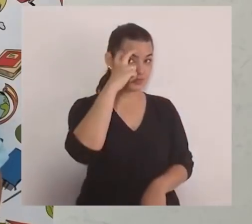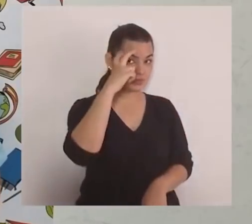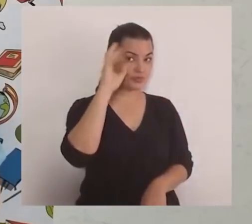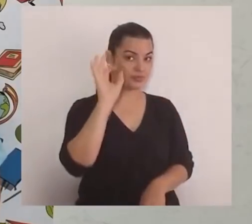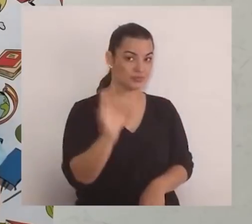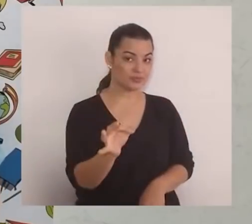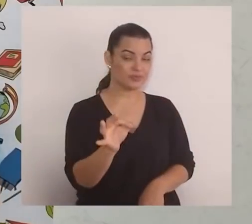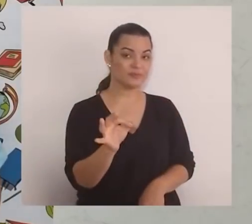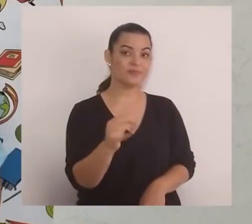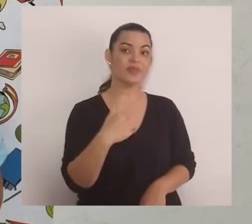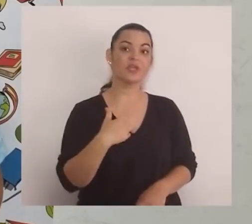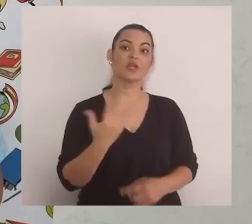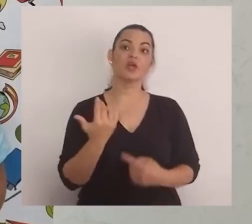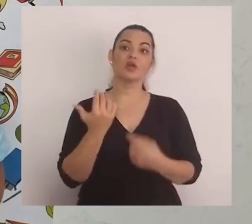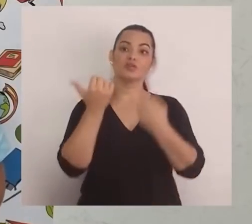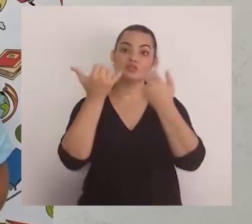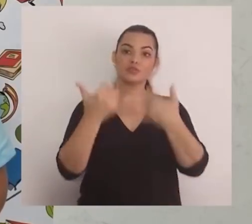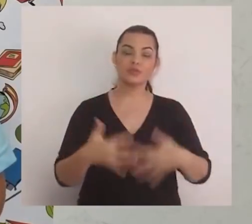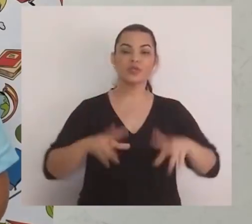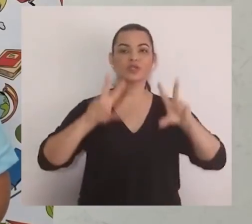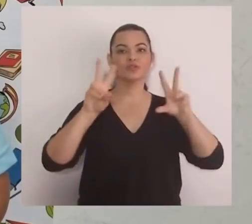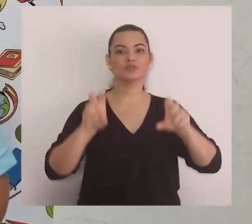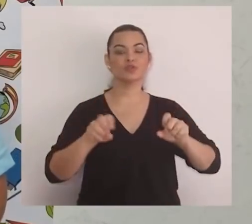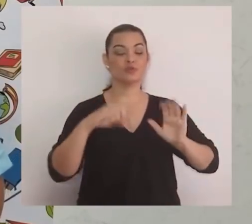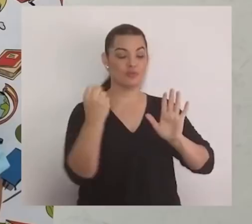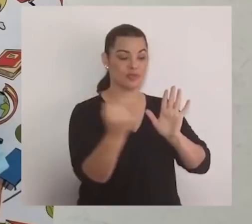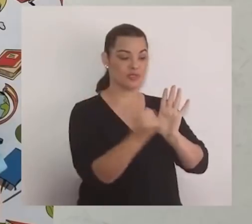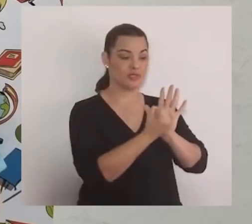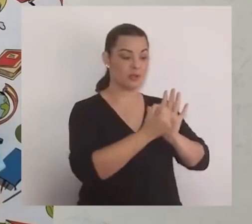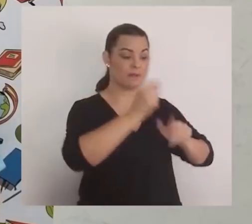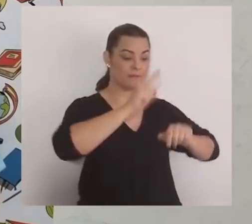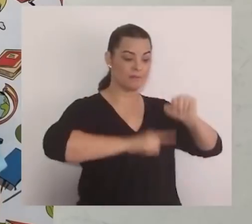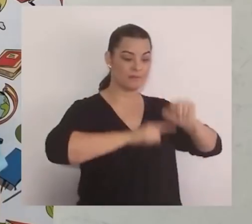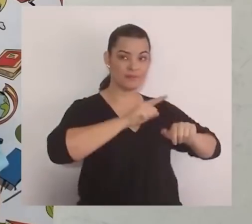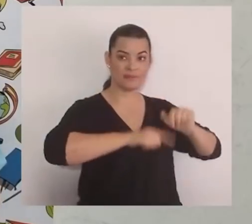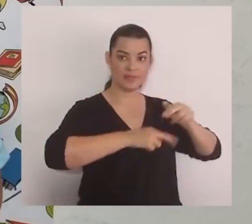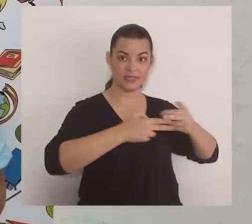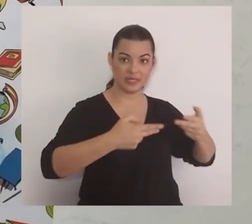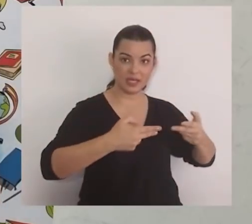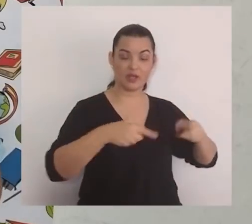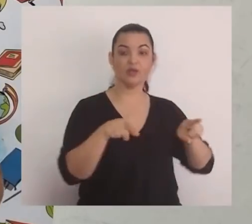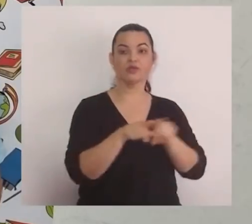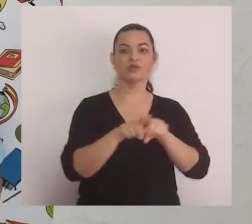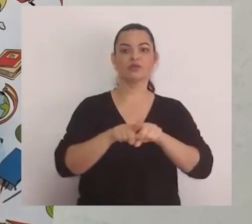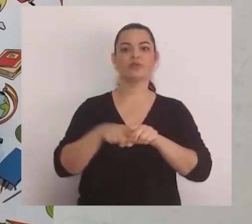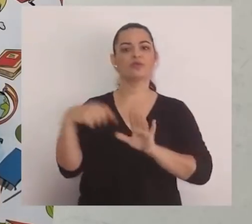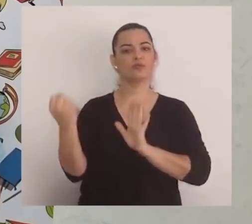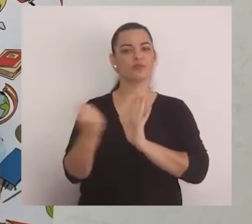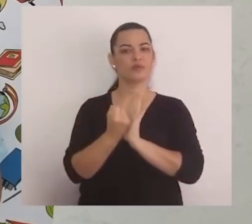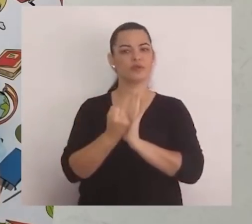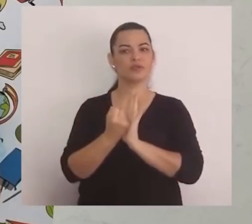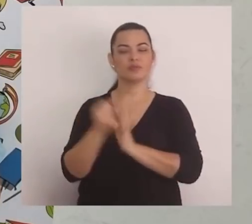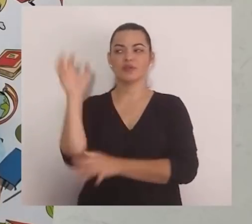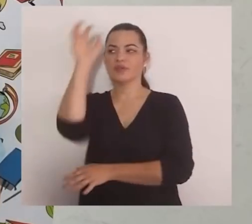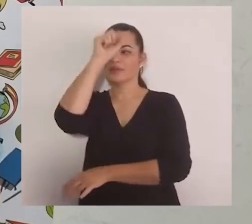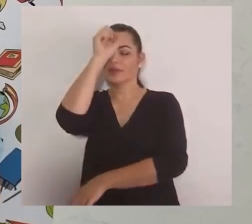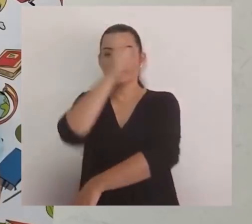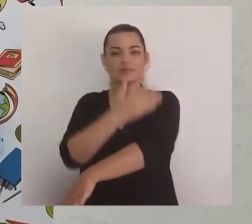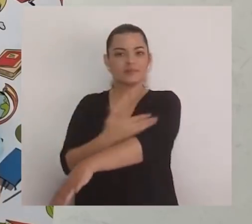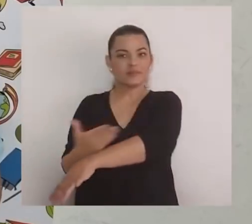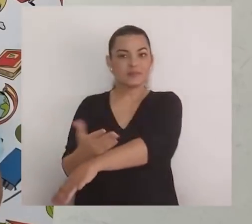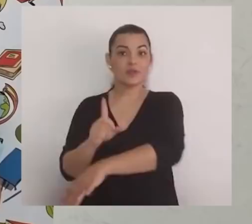Olá, pessoal, tudo bem com vocês? Já chegamos na sexta-feira. Olha como a semana foi super